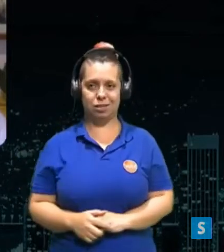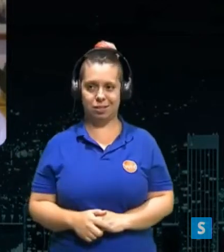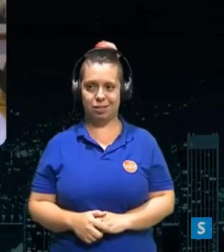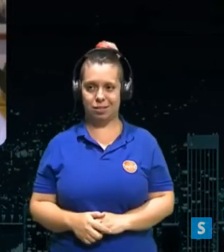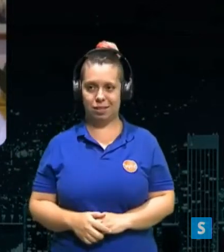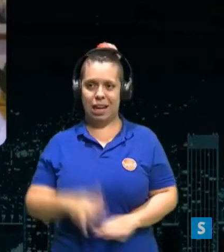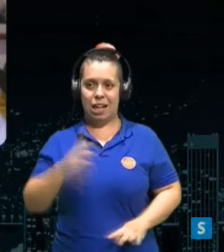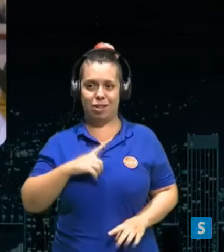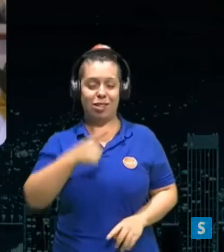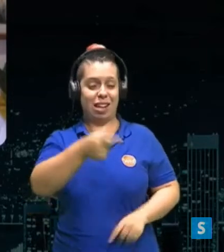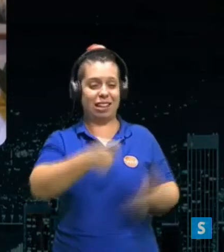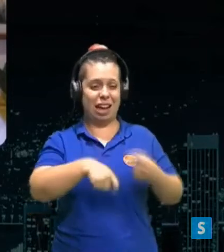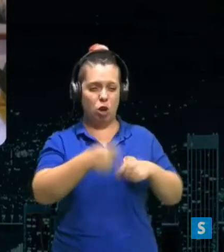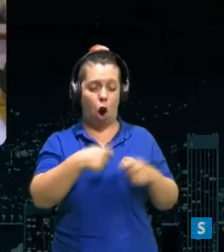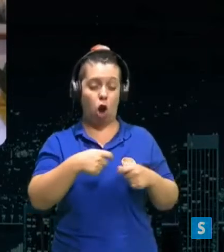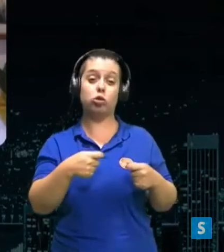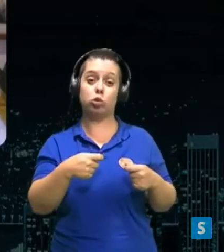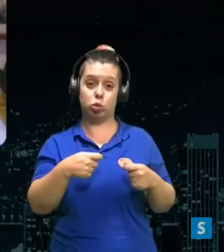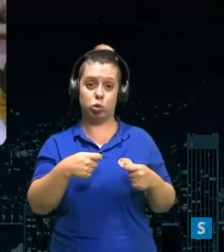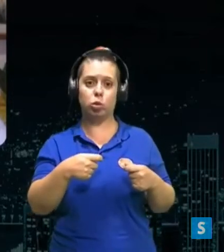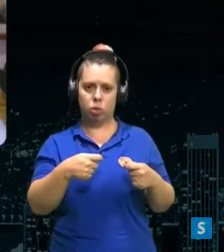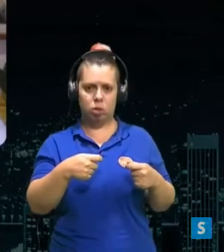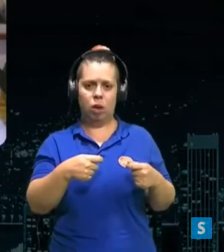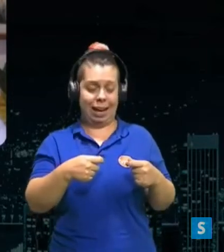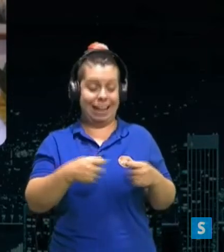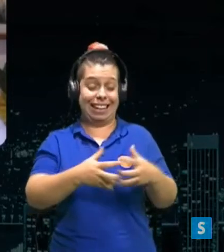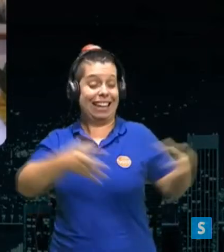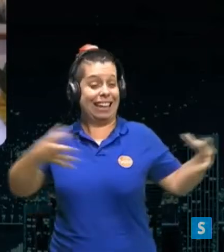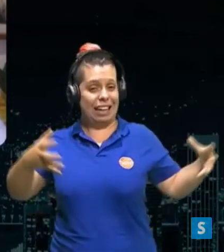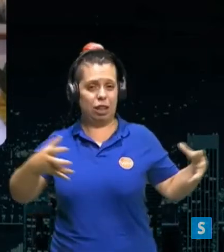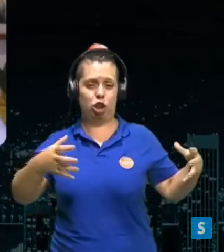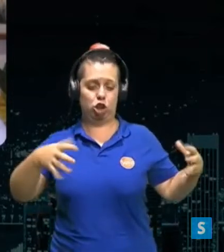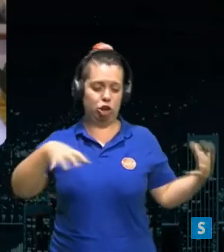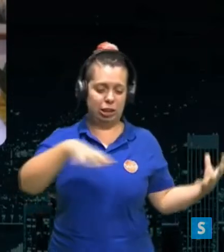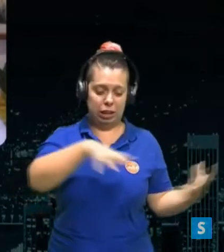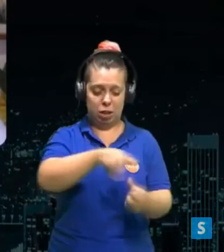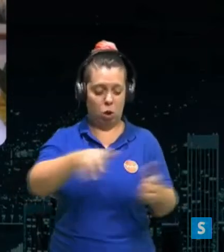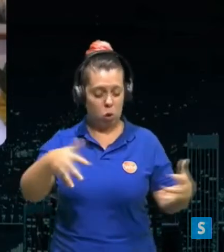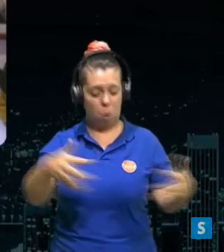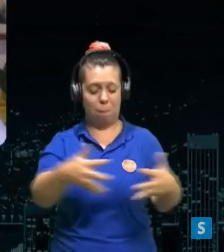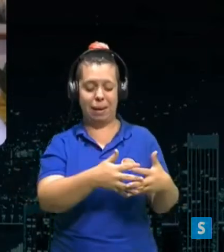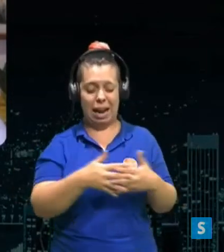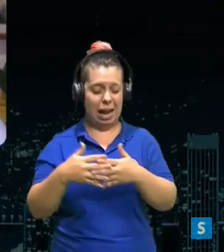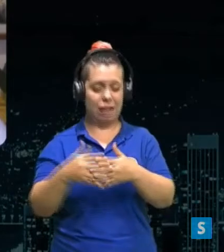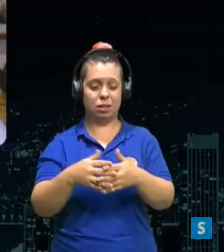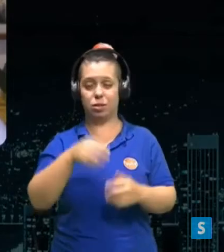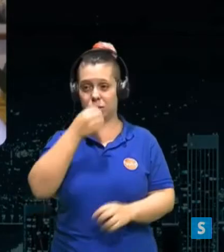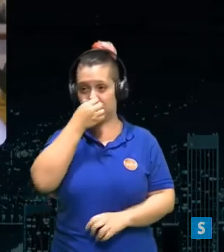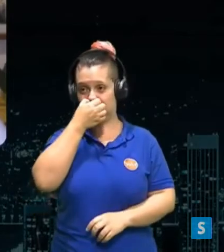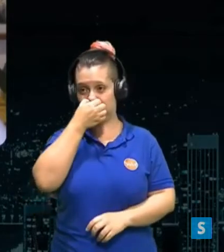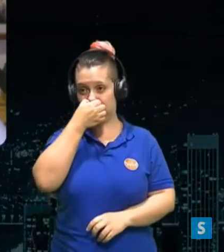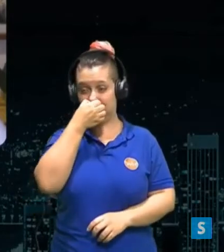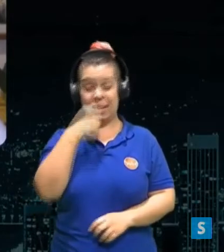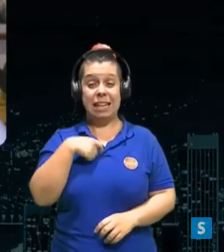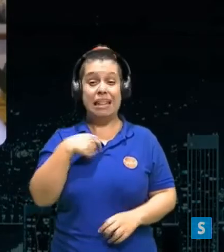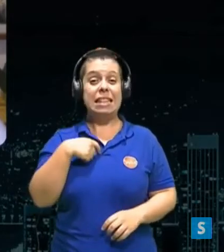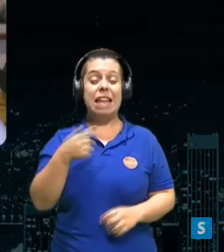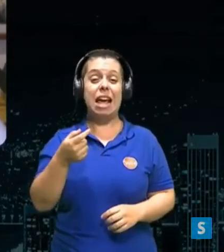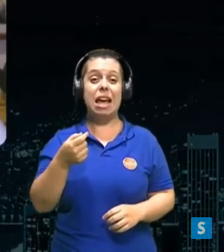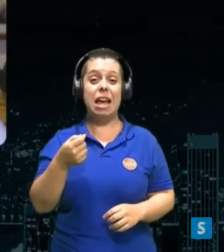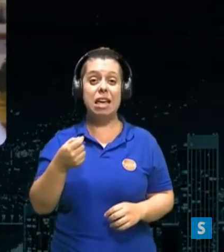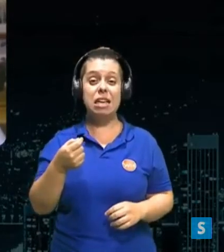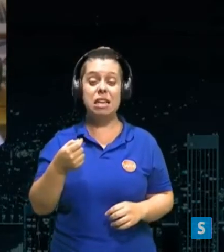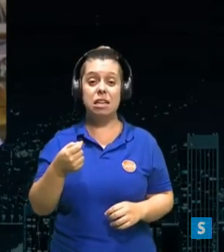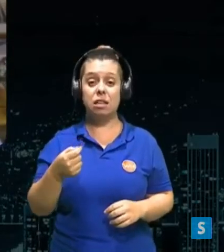negócios que são complexos internacionais que tem muita complexidade E as cadeias de suprimentos do mundo todo